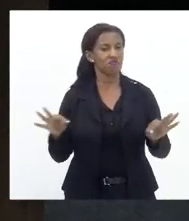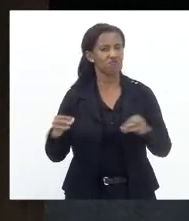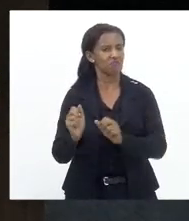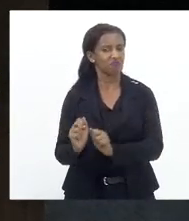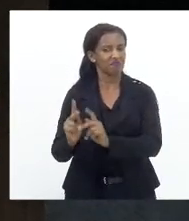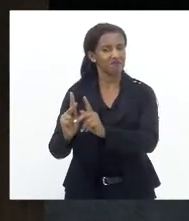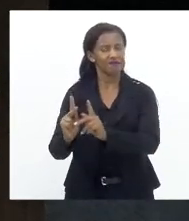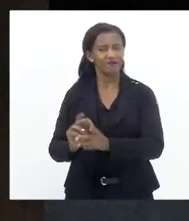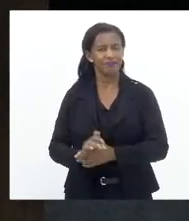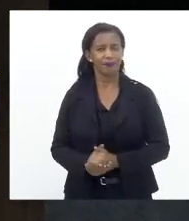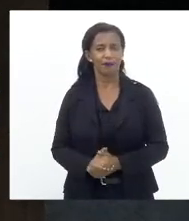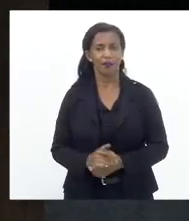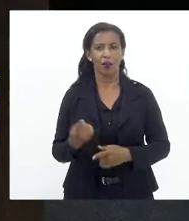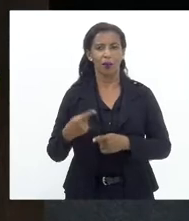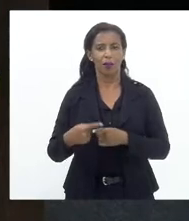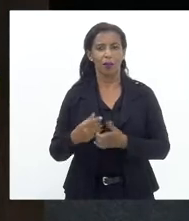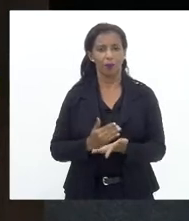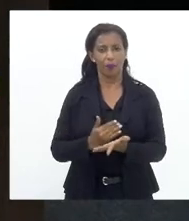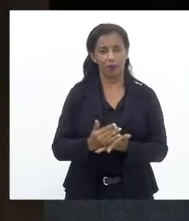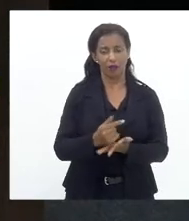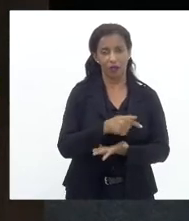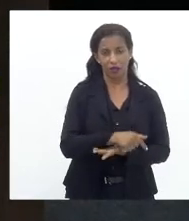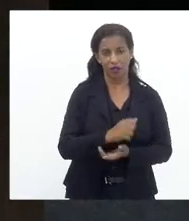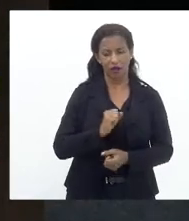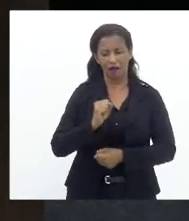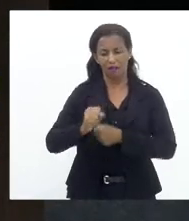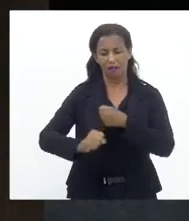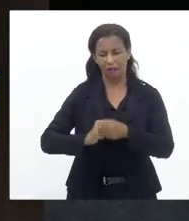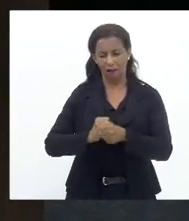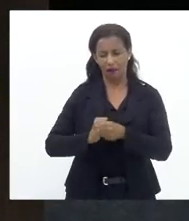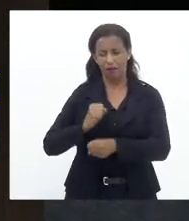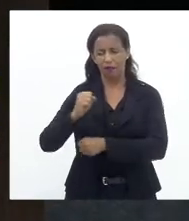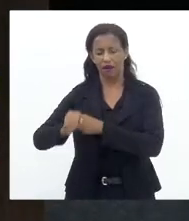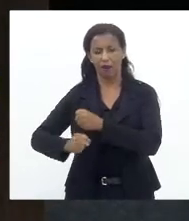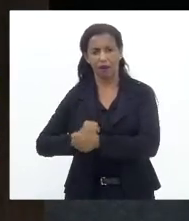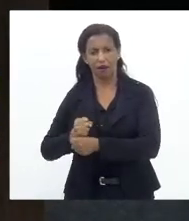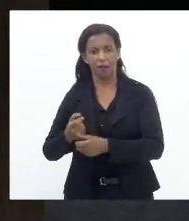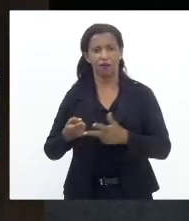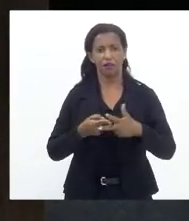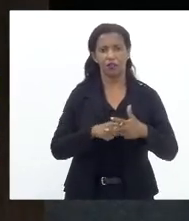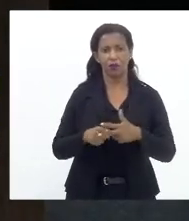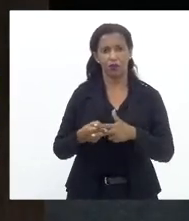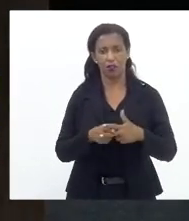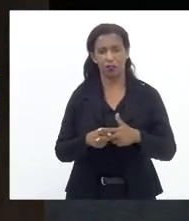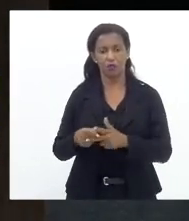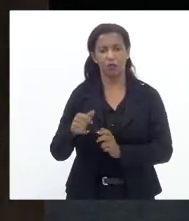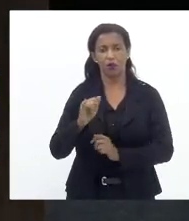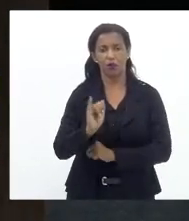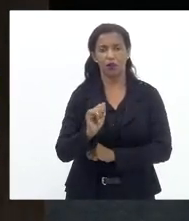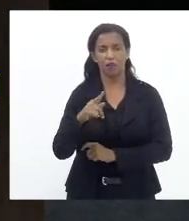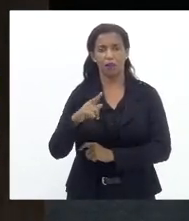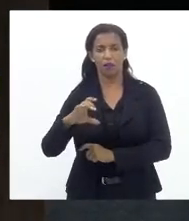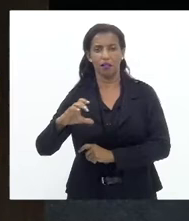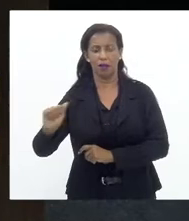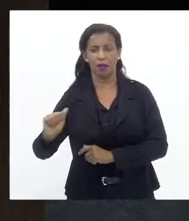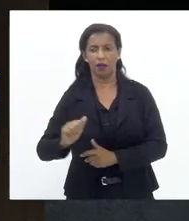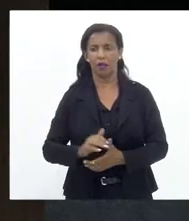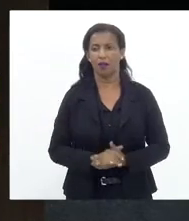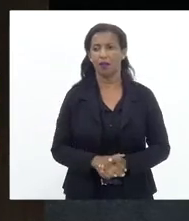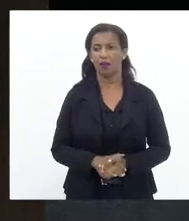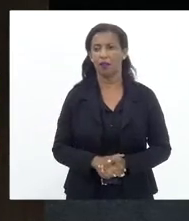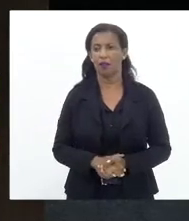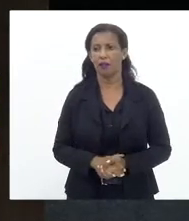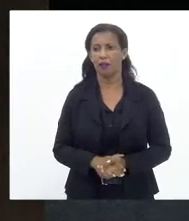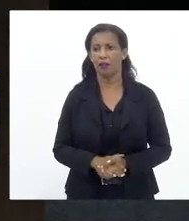empenhado Porque a partir daí a Anna a Anna não será corrigido pelo IPCA Então essa